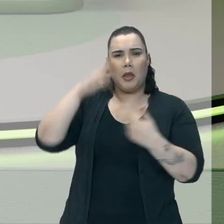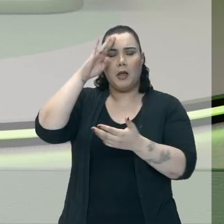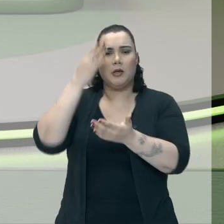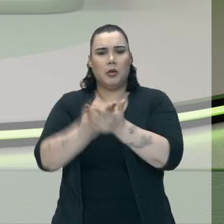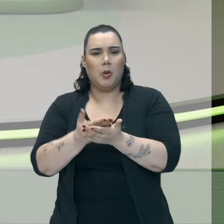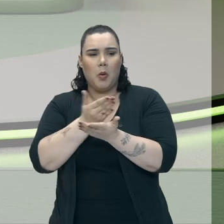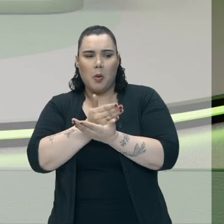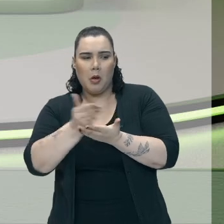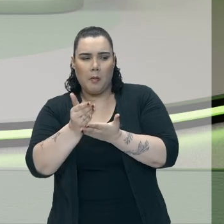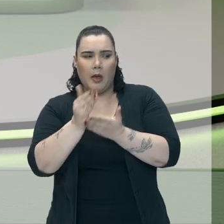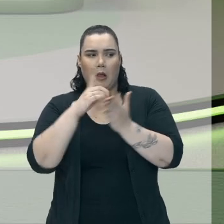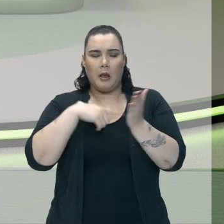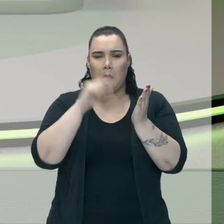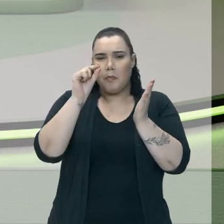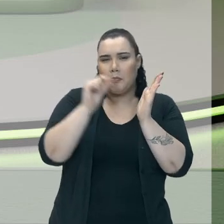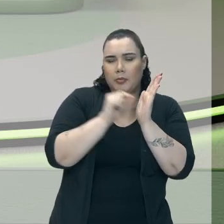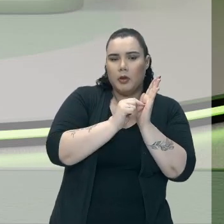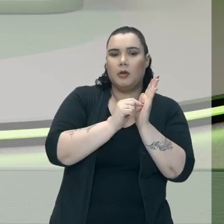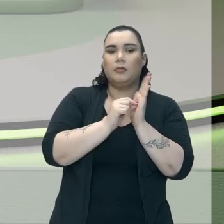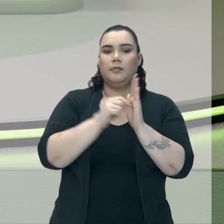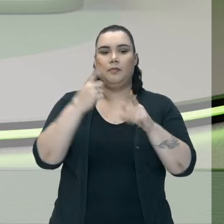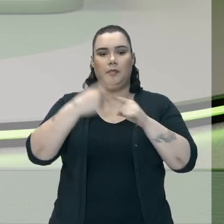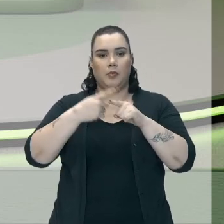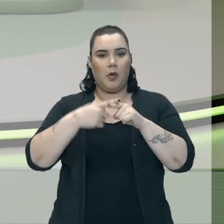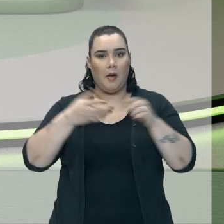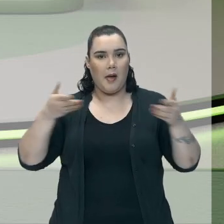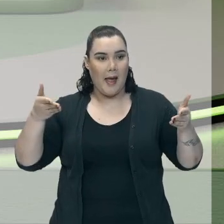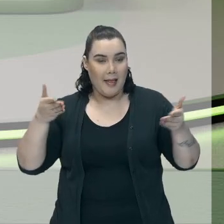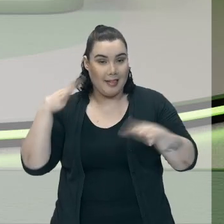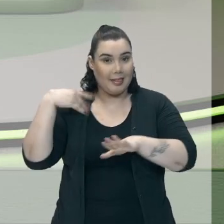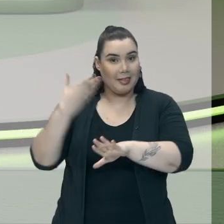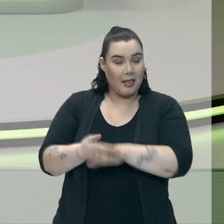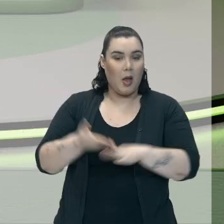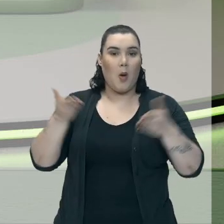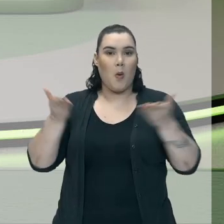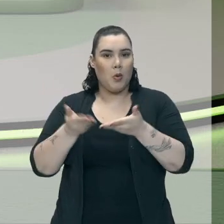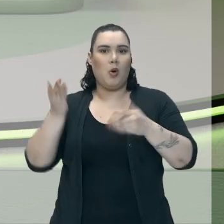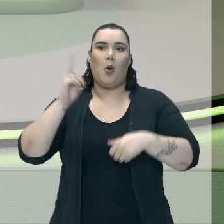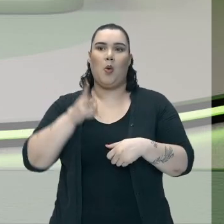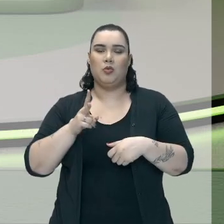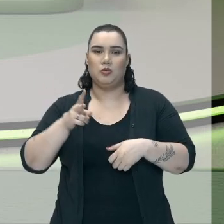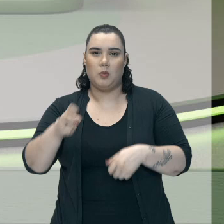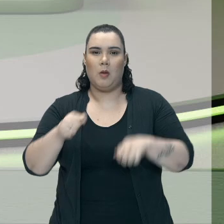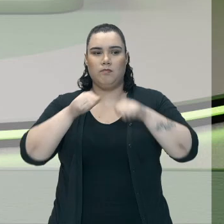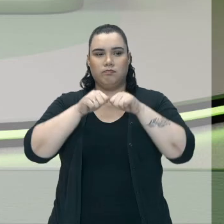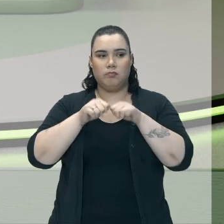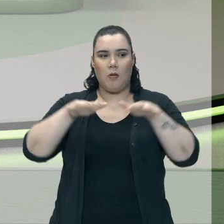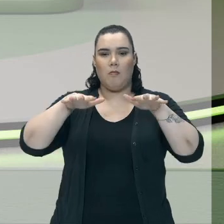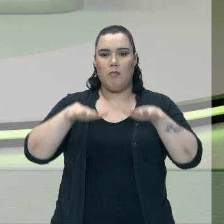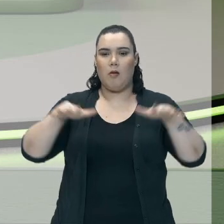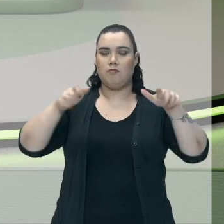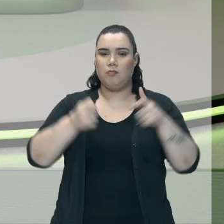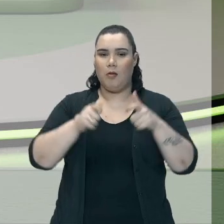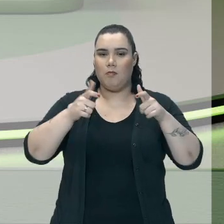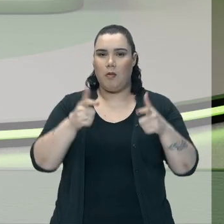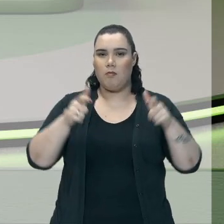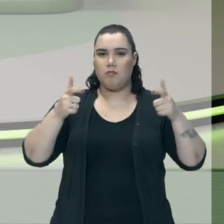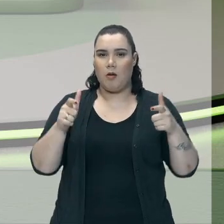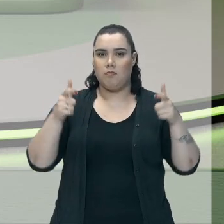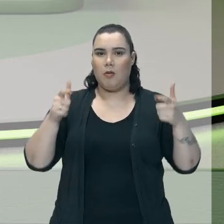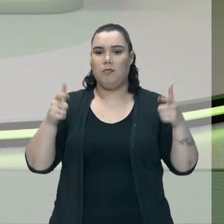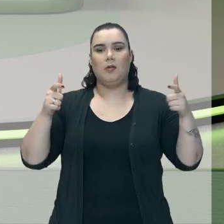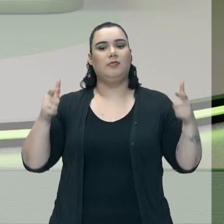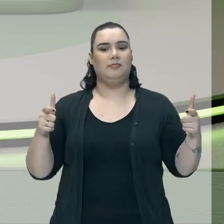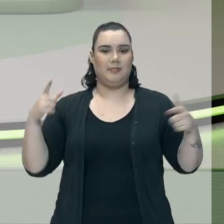hoje a cosmologia diz que o universo ainda está em expansão. Então, se o universo está ainda crescendo, é porque em